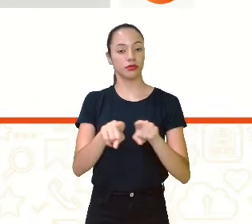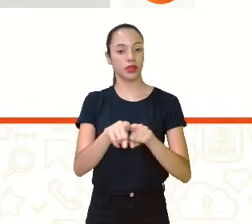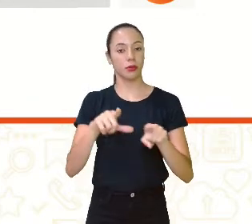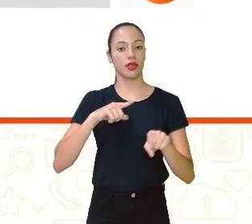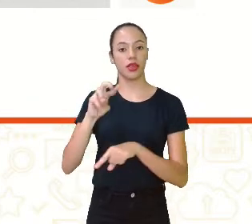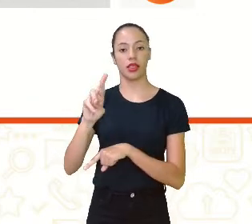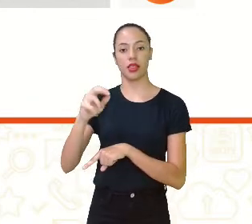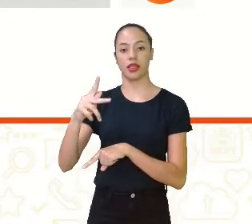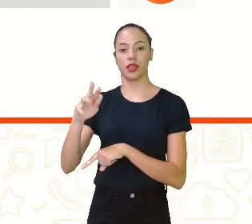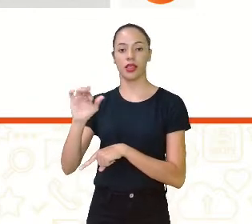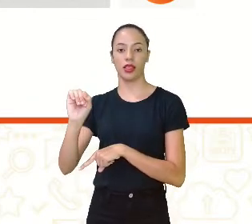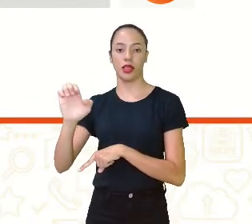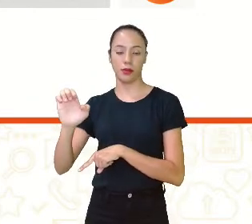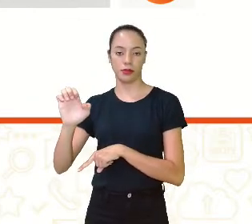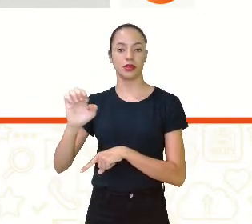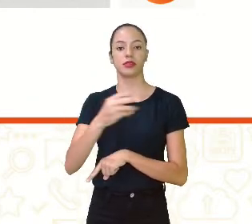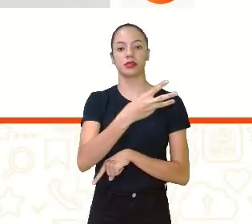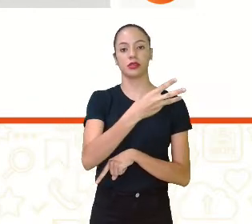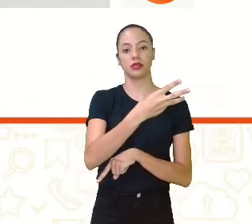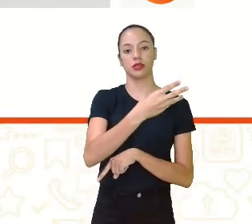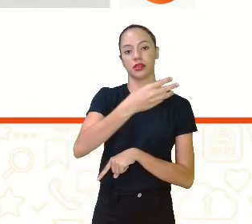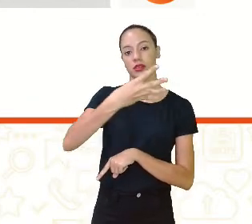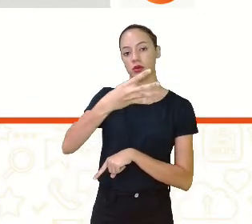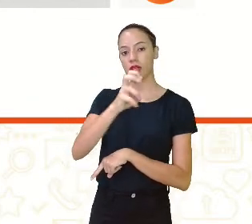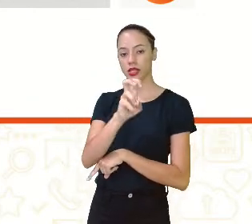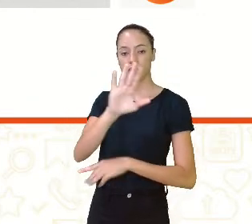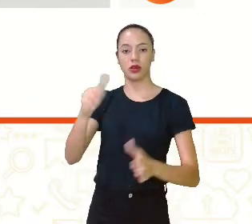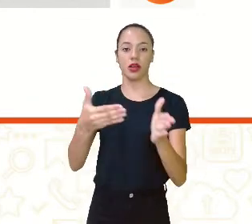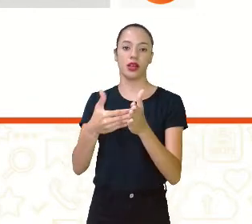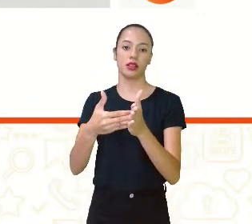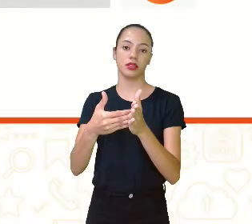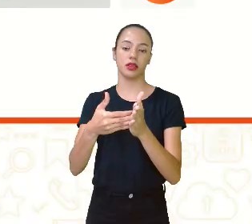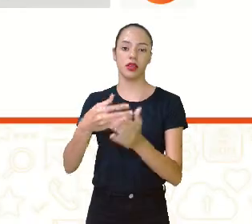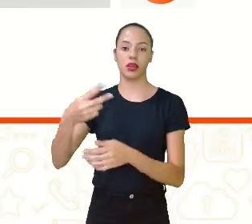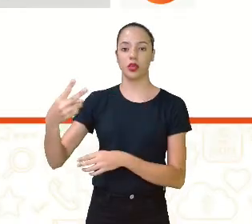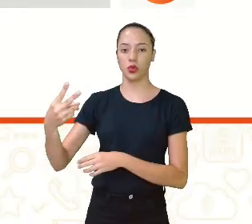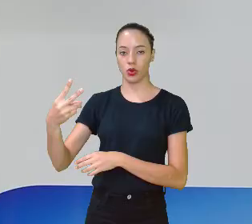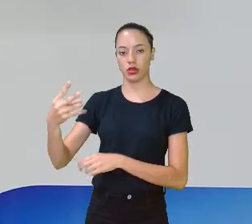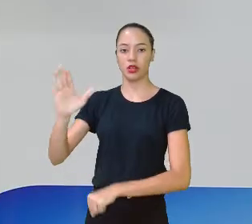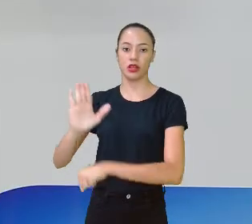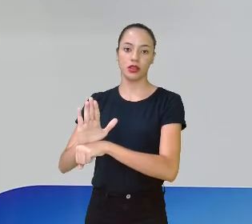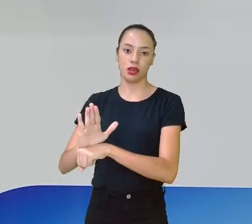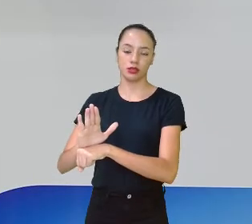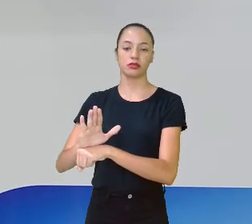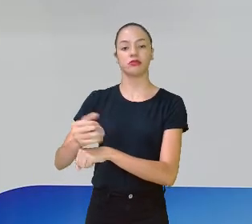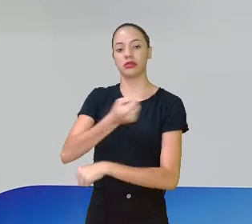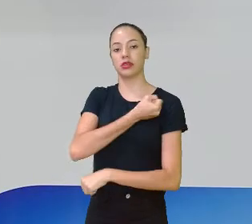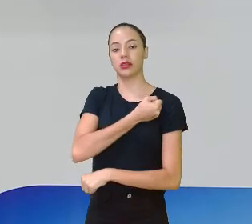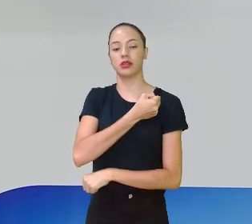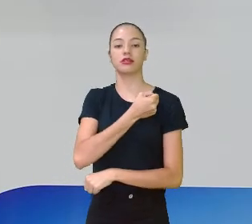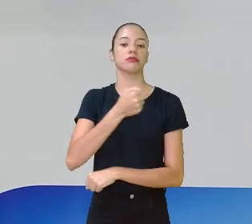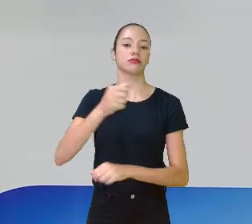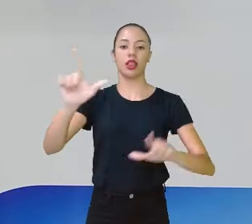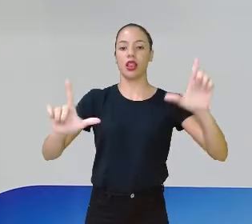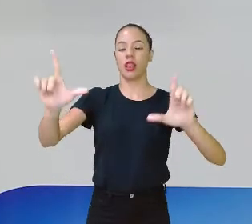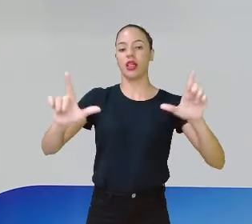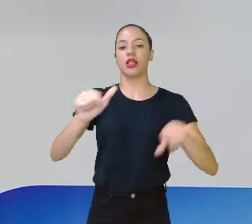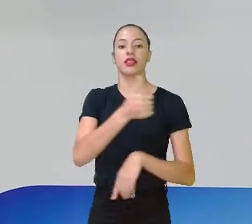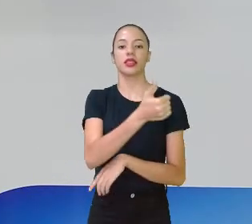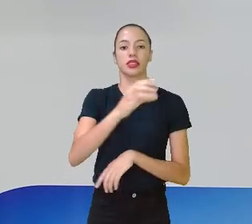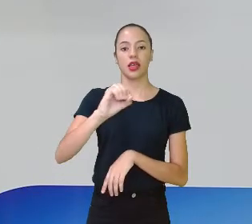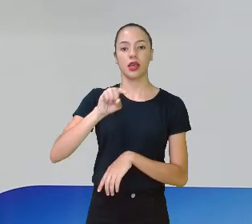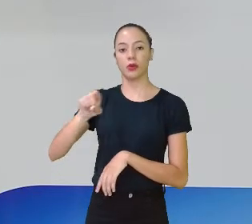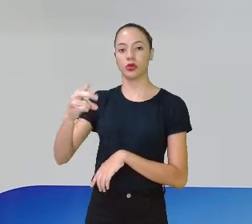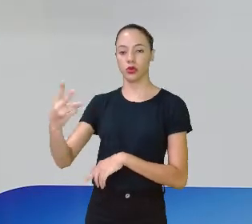a reprise, 13h45 às 14h, no canal 10.2, e também no YouTube, no canal do